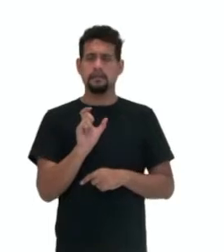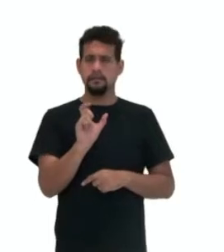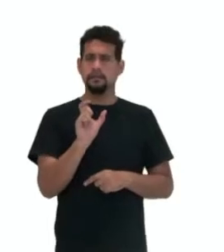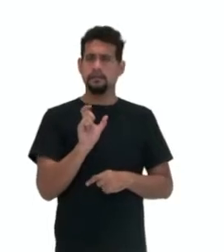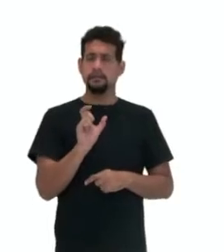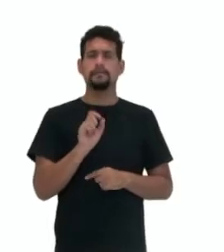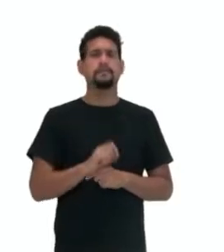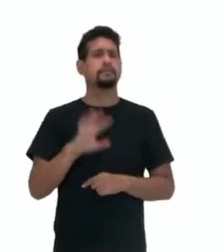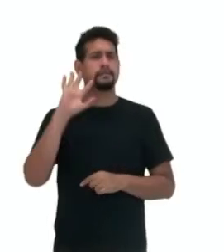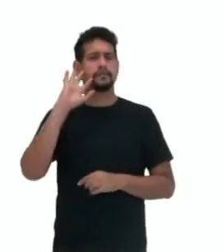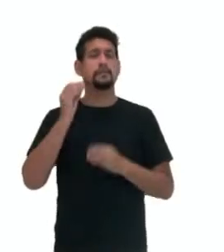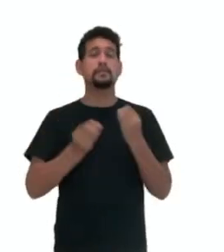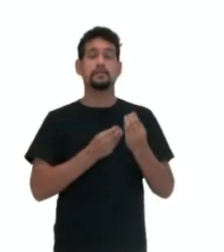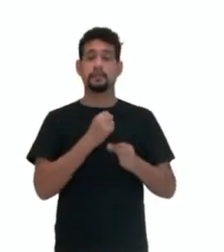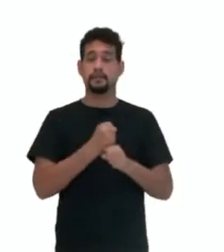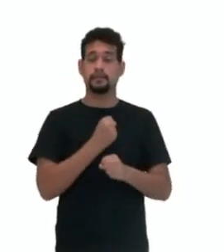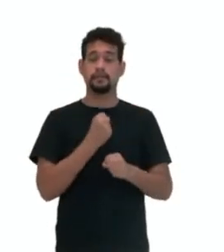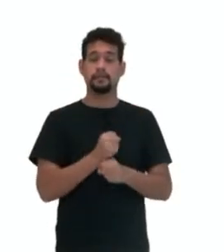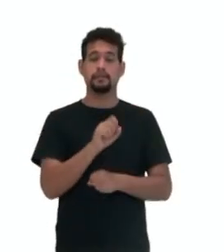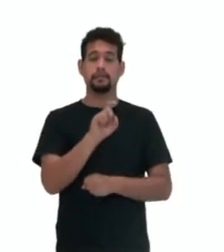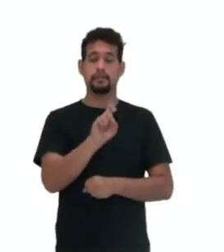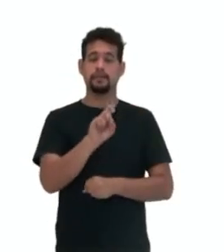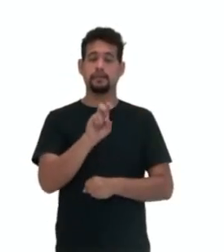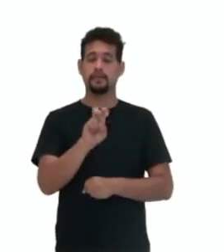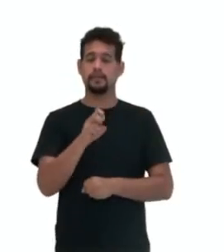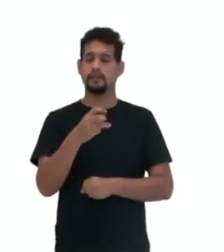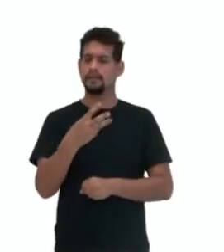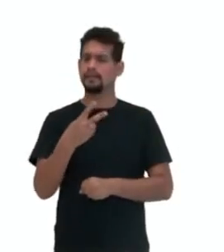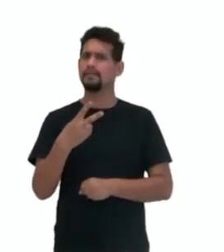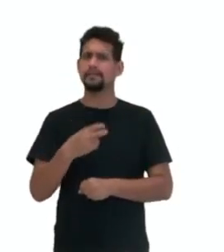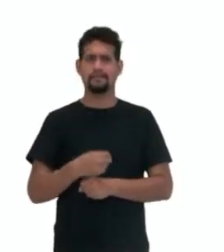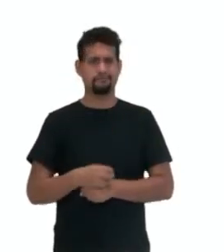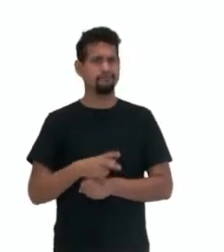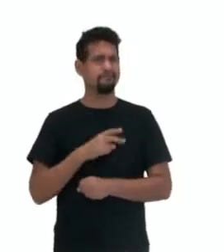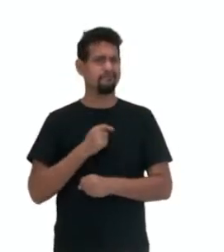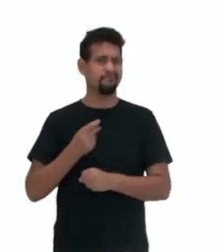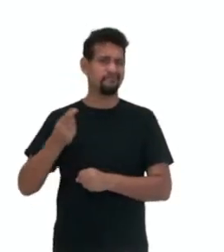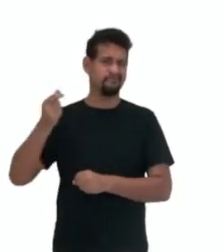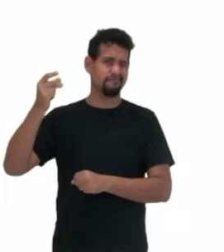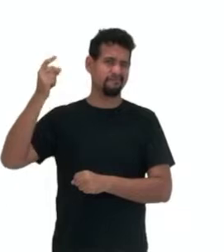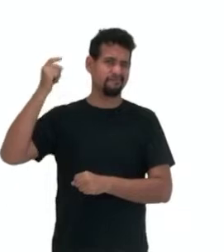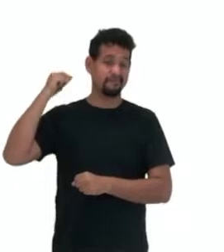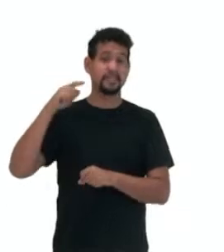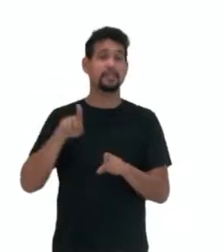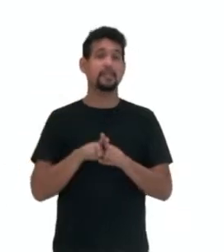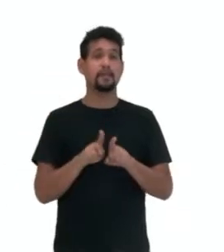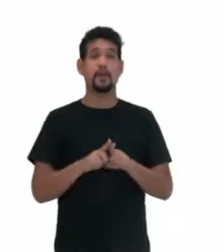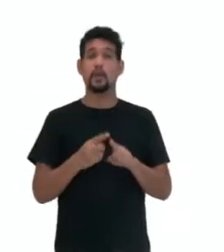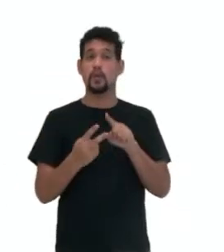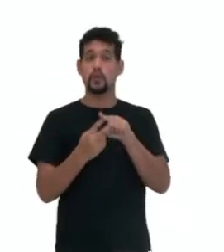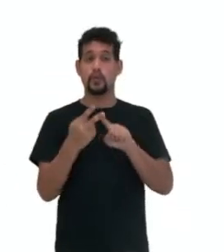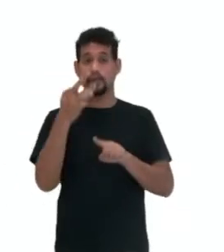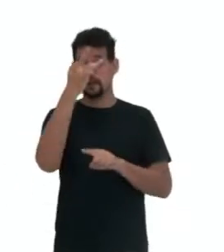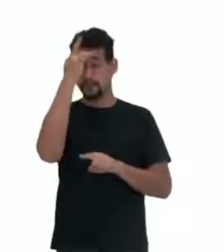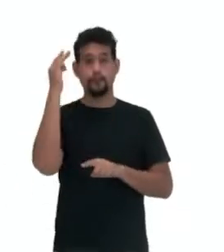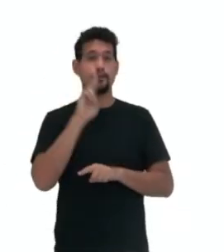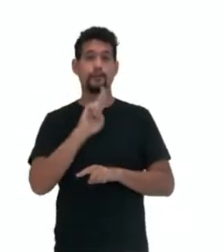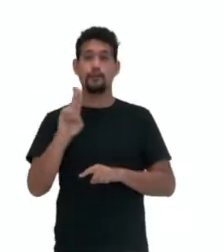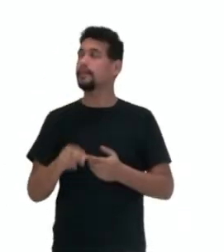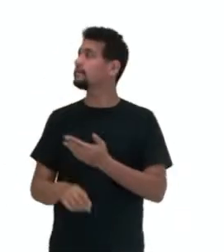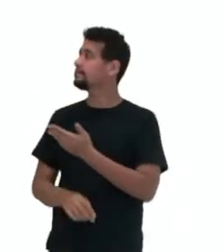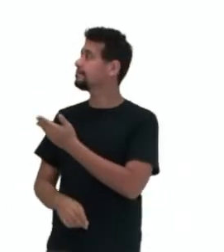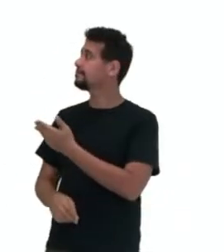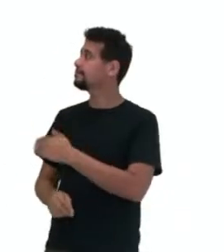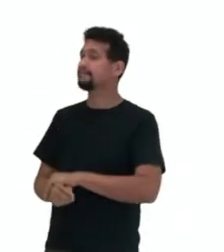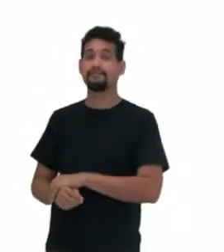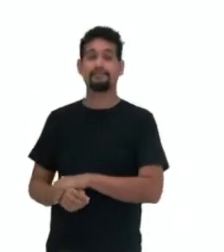jiu-jitsu ocorreu em 1532, olha quanto tempo, criada por Hisamori Tenenushi, que é o